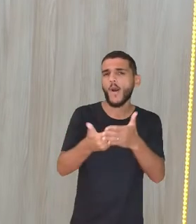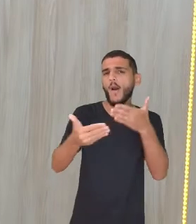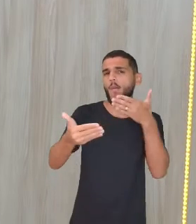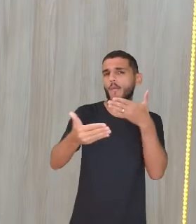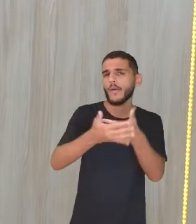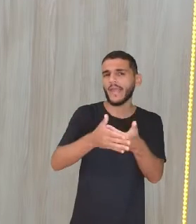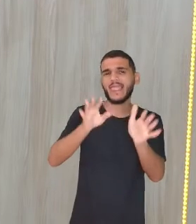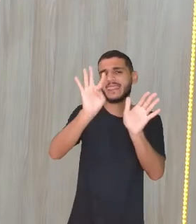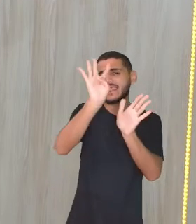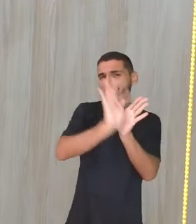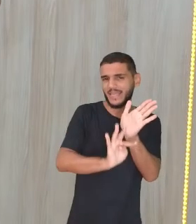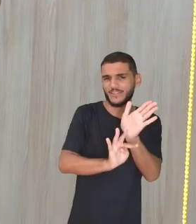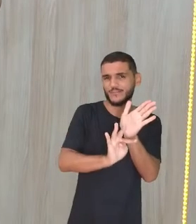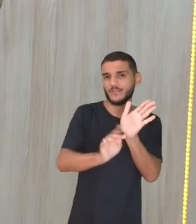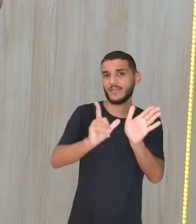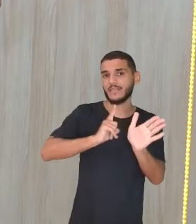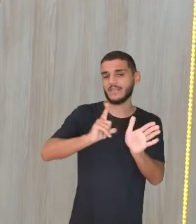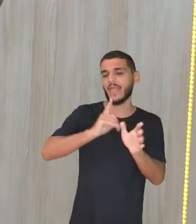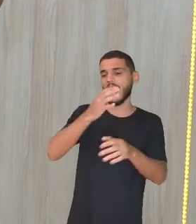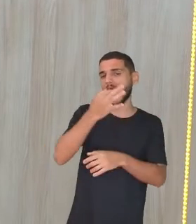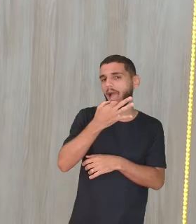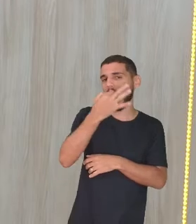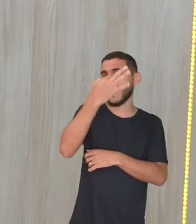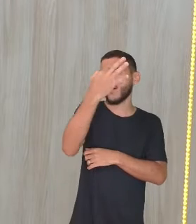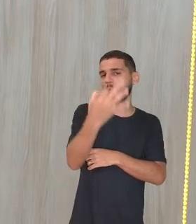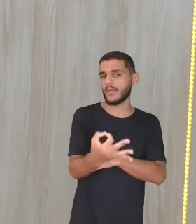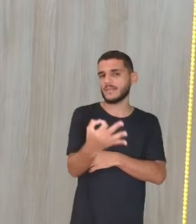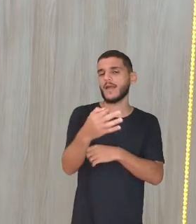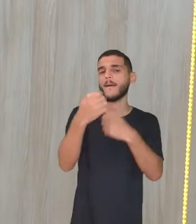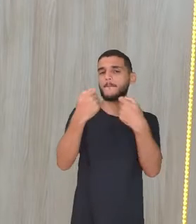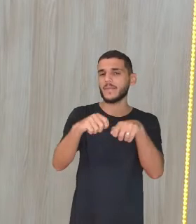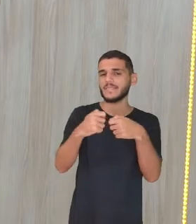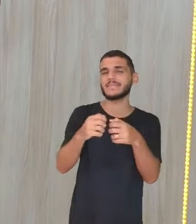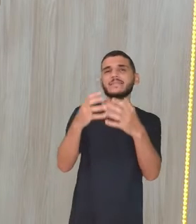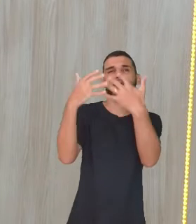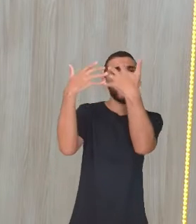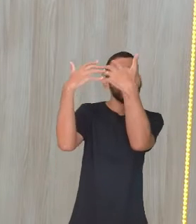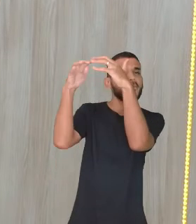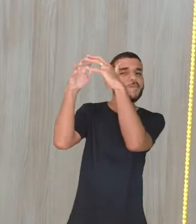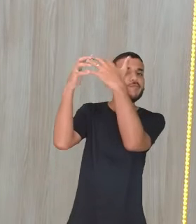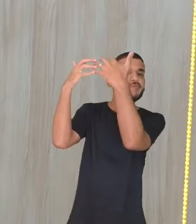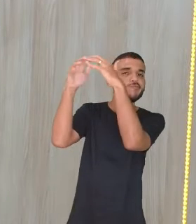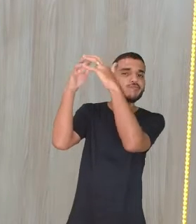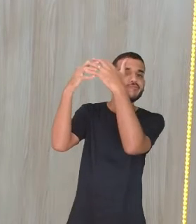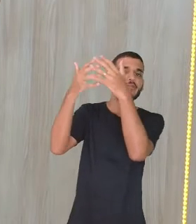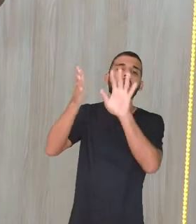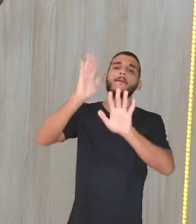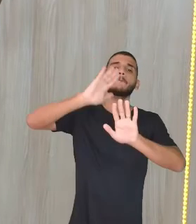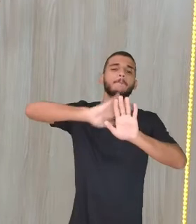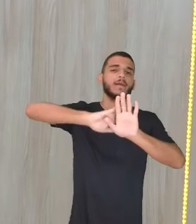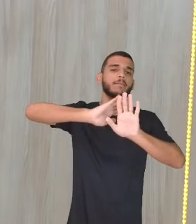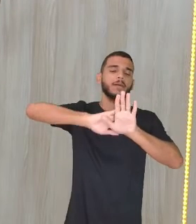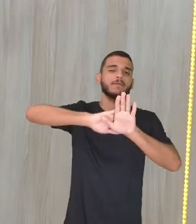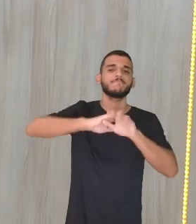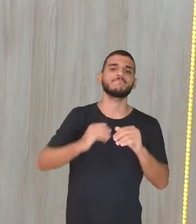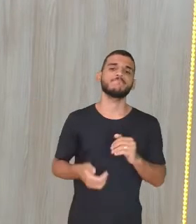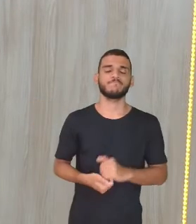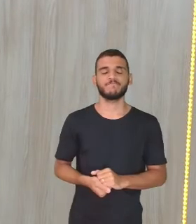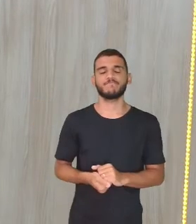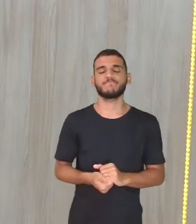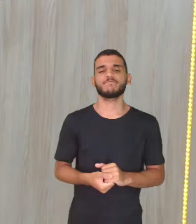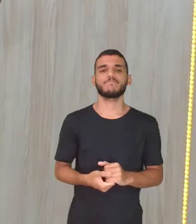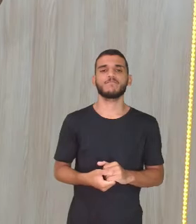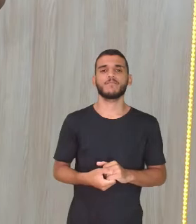qualquer texto que traga argumentação, ter um raciocínio lógico por trás da apresentação dos